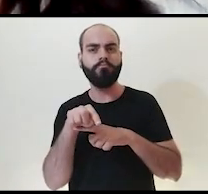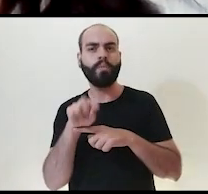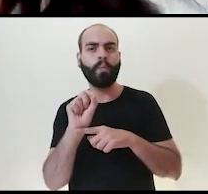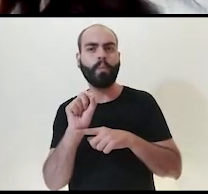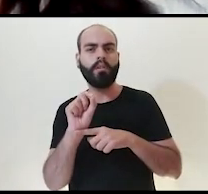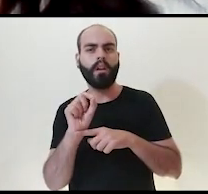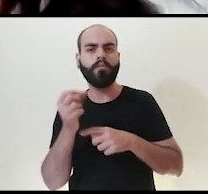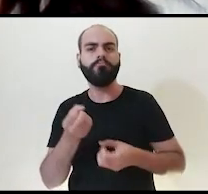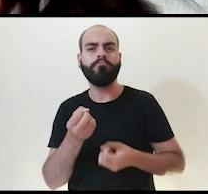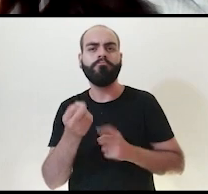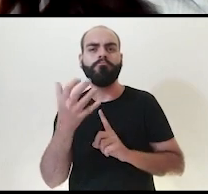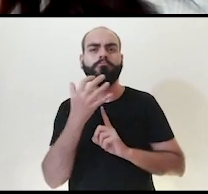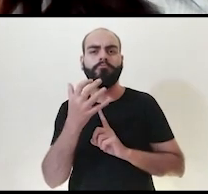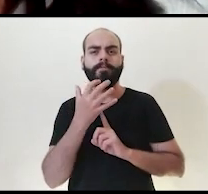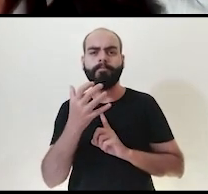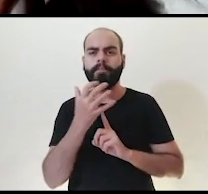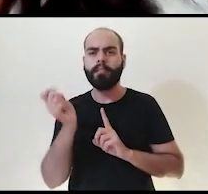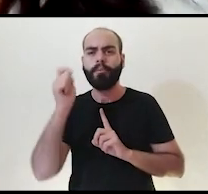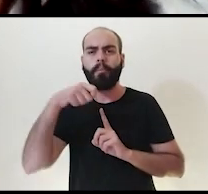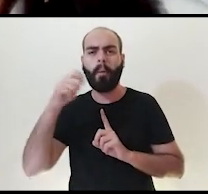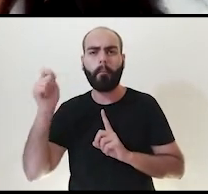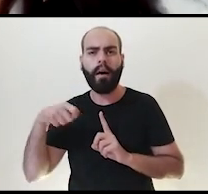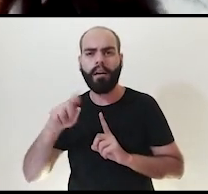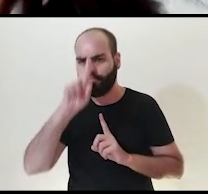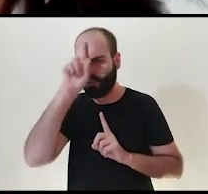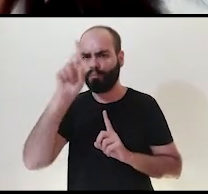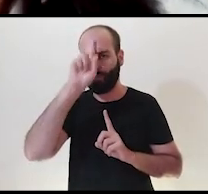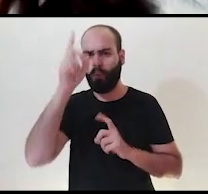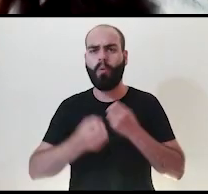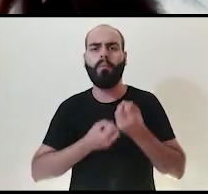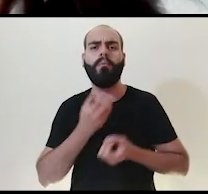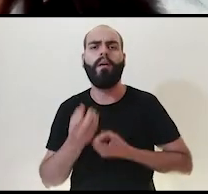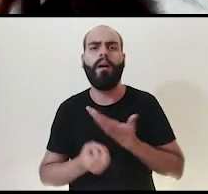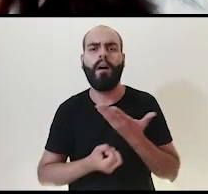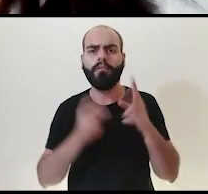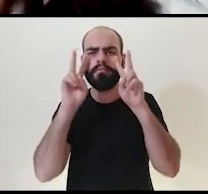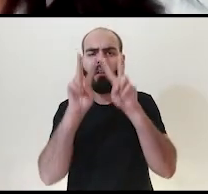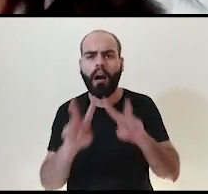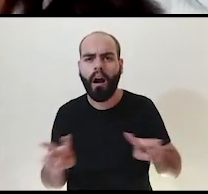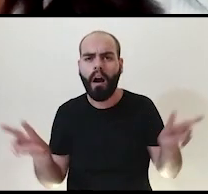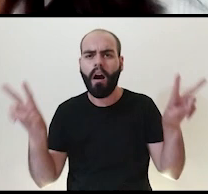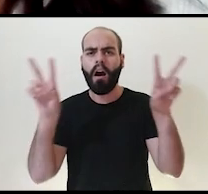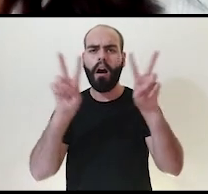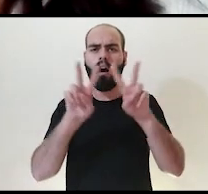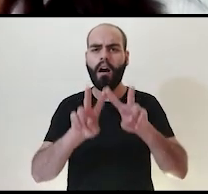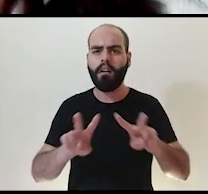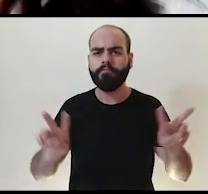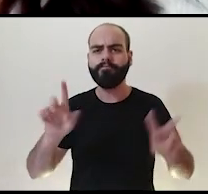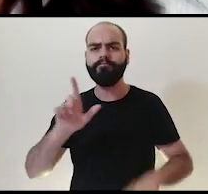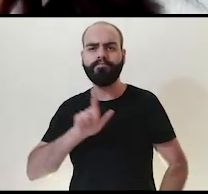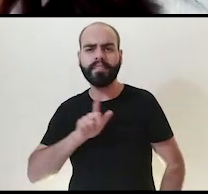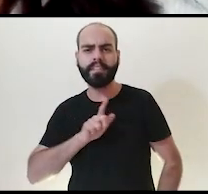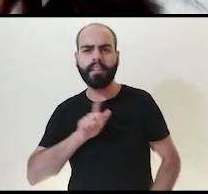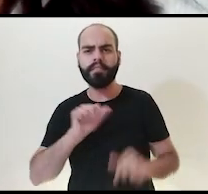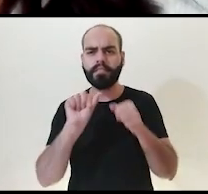ela me inspira muito por causa dessa possibilidade de criação poética e desse olhar, né, que a gente pode ter para fazer